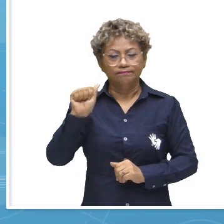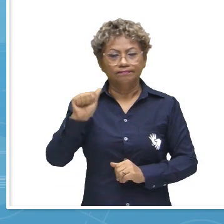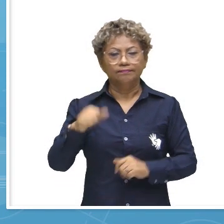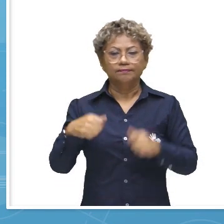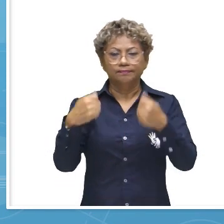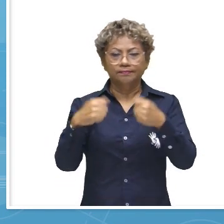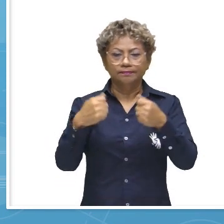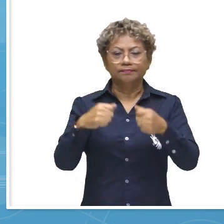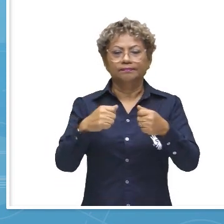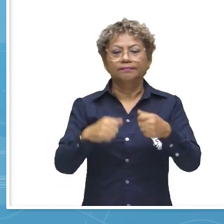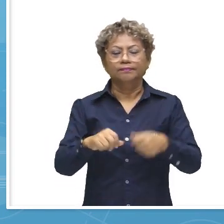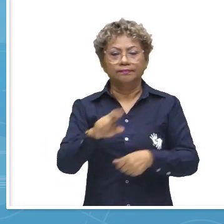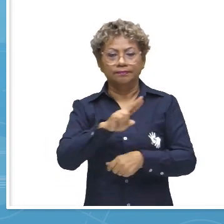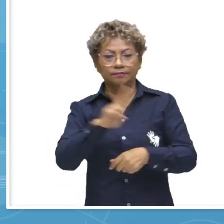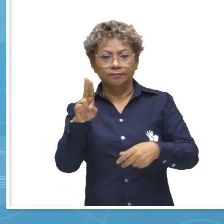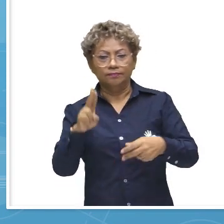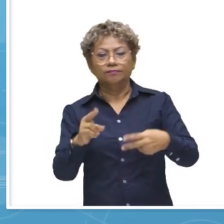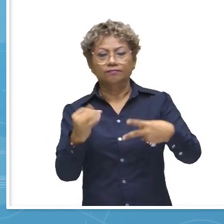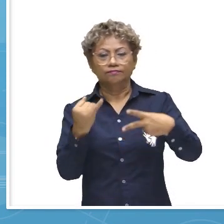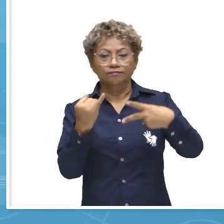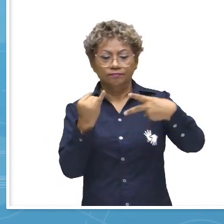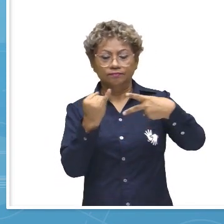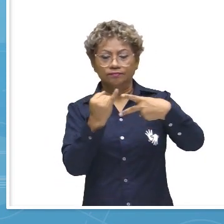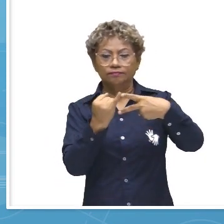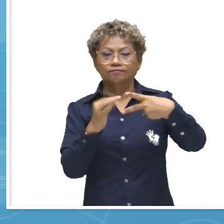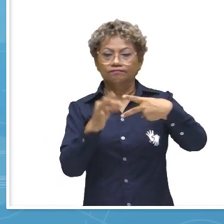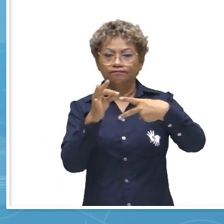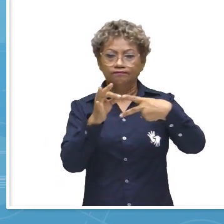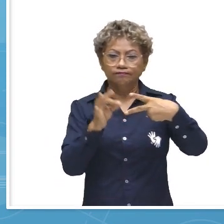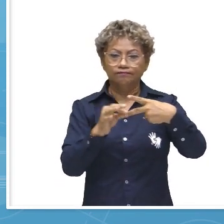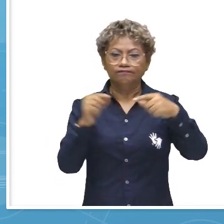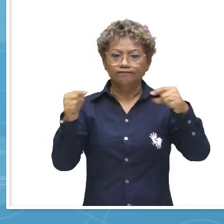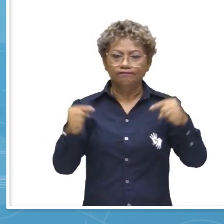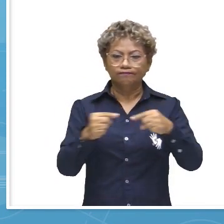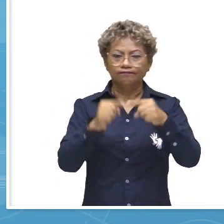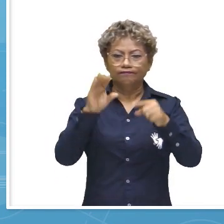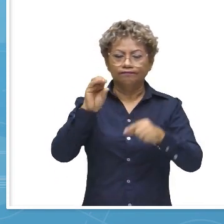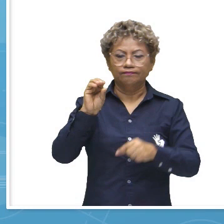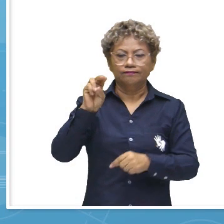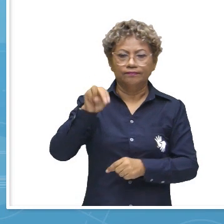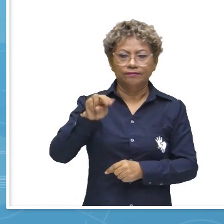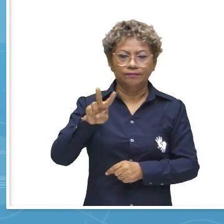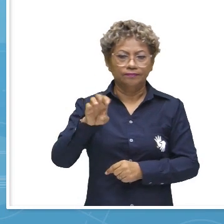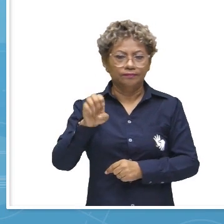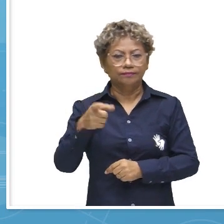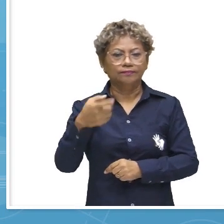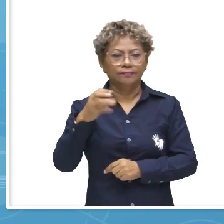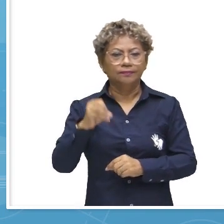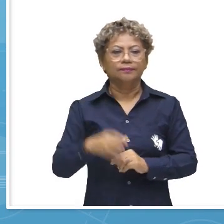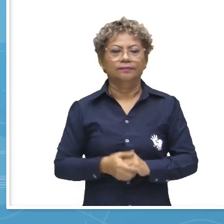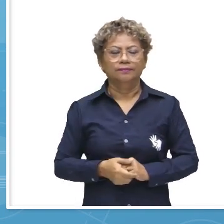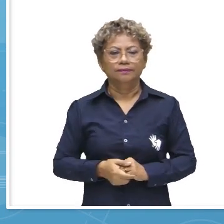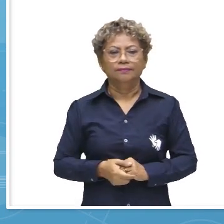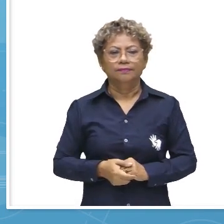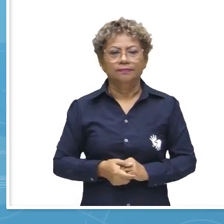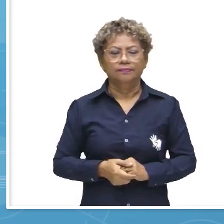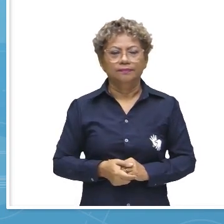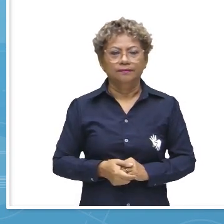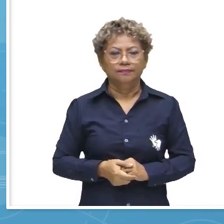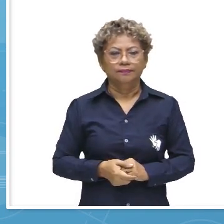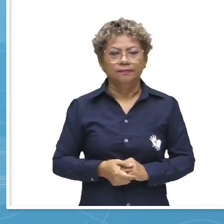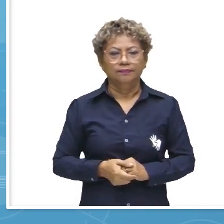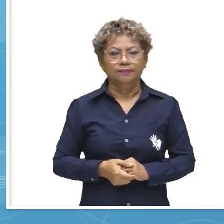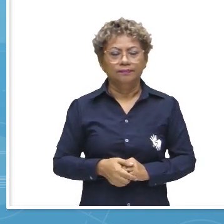quando, dados os pontos A e B, nem todos os pontos do segmento A e B estão no interior do polígono. Letra